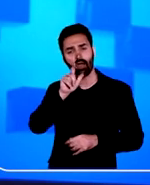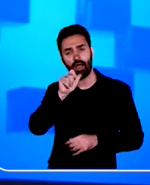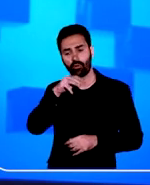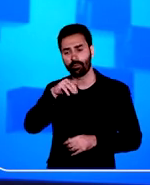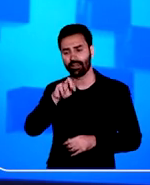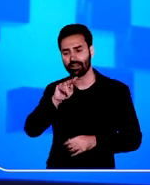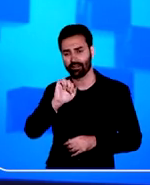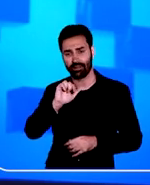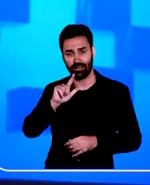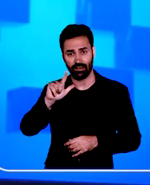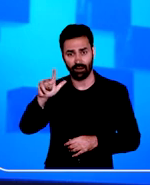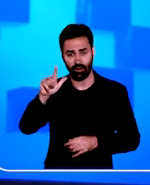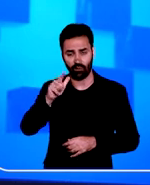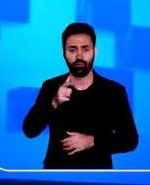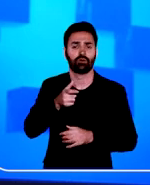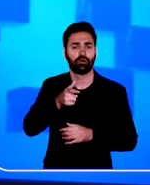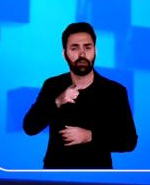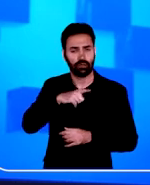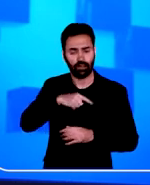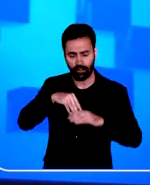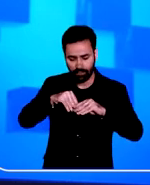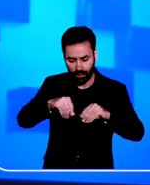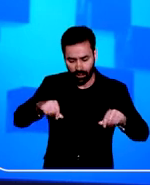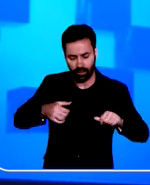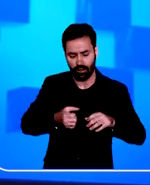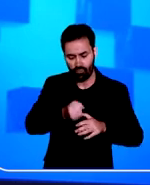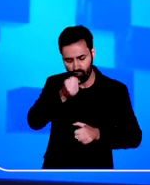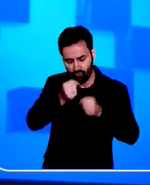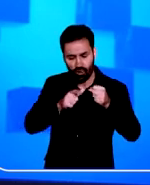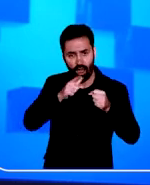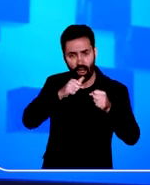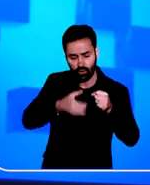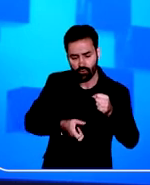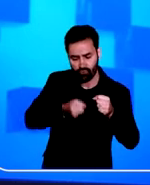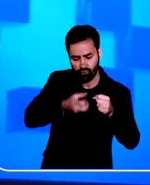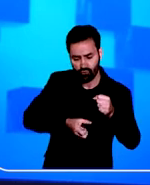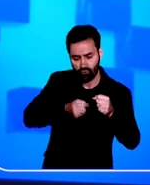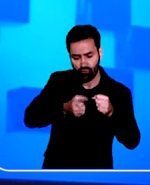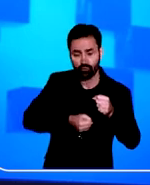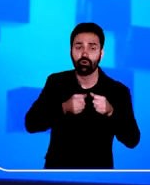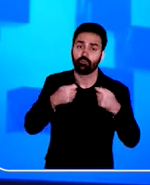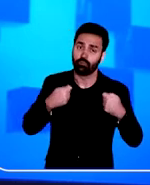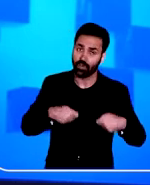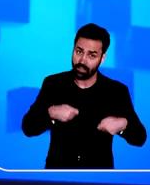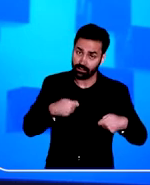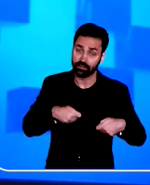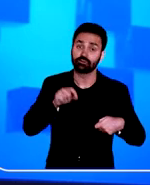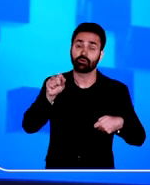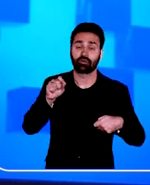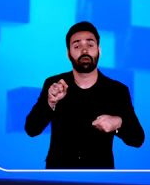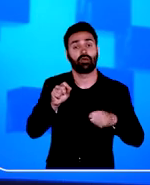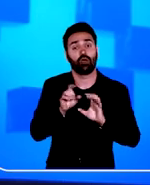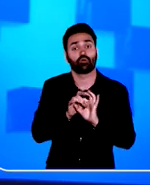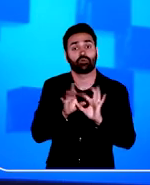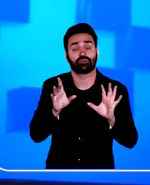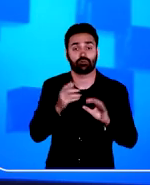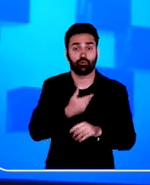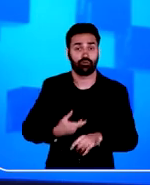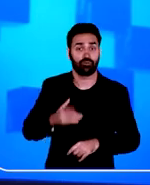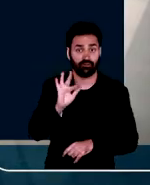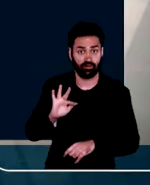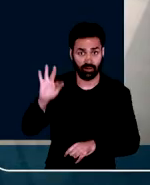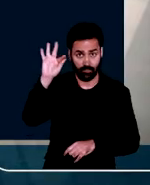a primeira turma uso de água mineral retirada do subsolo para processos industriais Depende de autorização